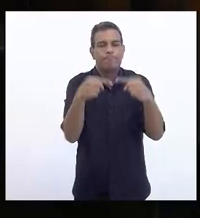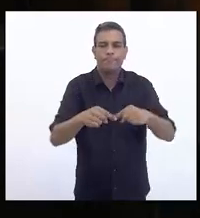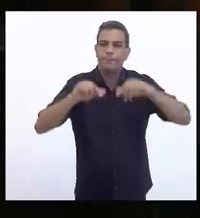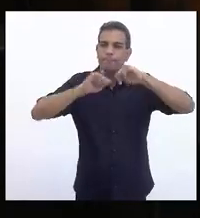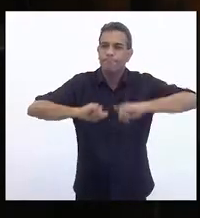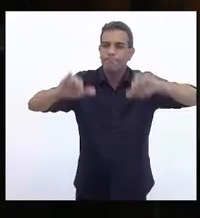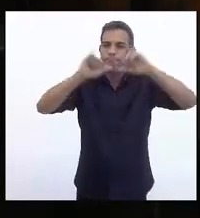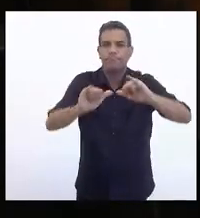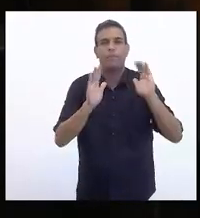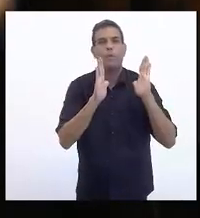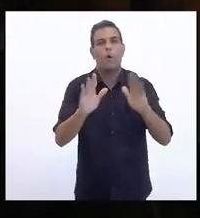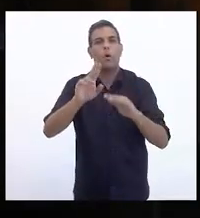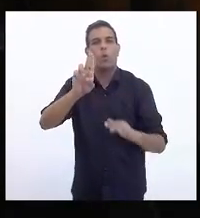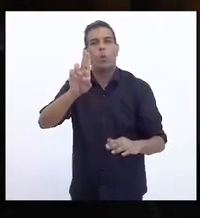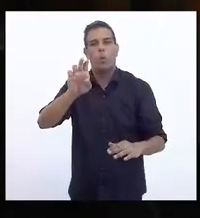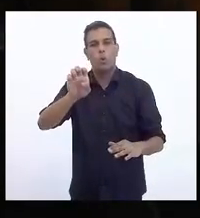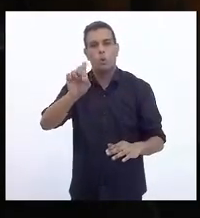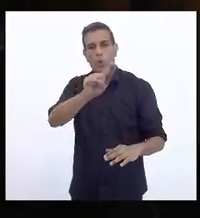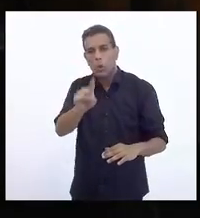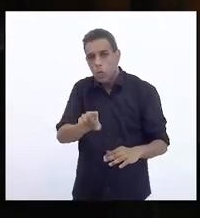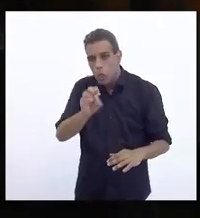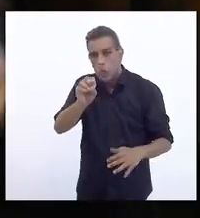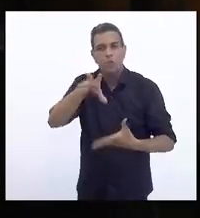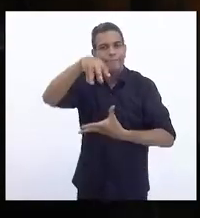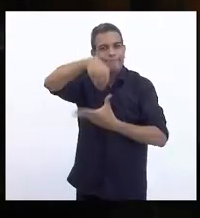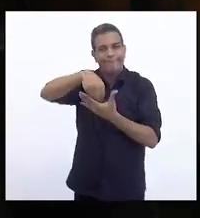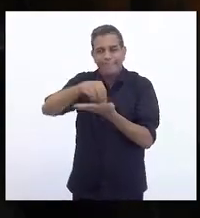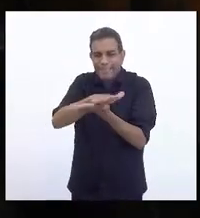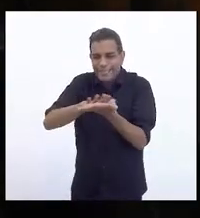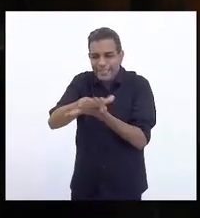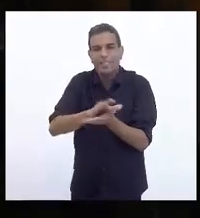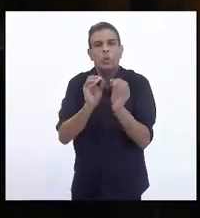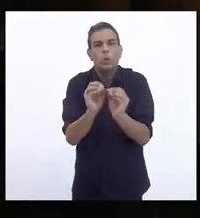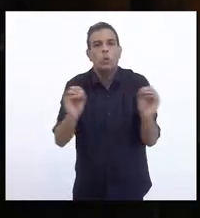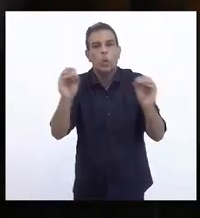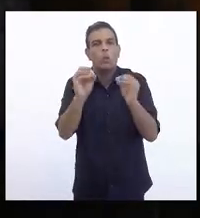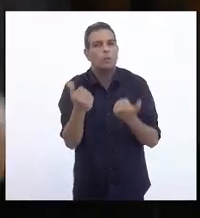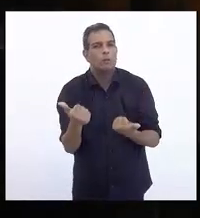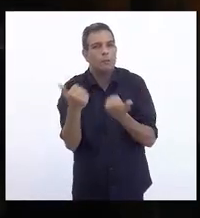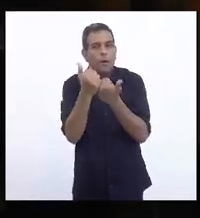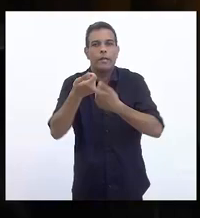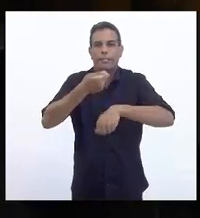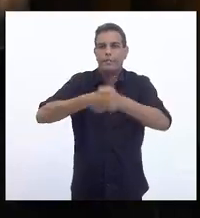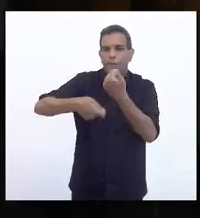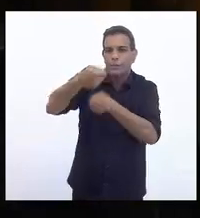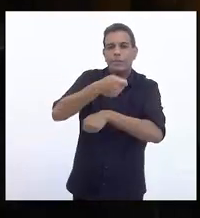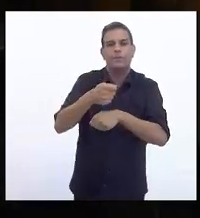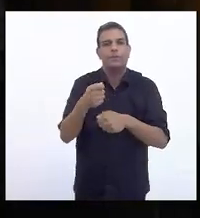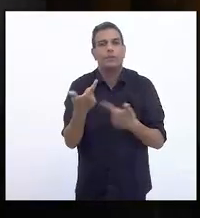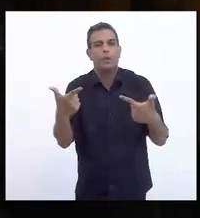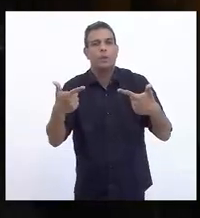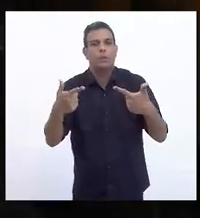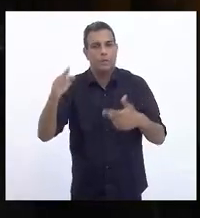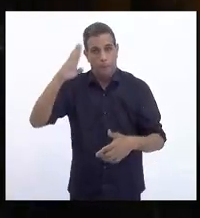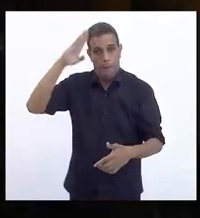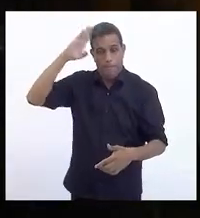mensagem sobre a UESO para essa casa, nenhuma mensagem, nem sobre apoio administrativo, nem sobre carreira